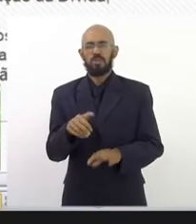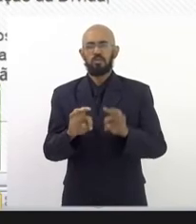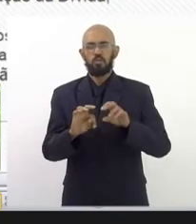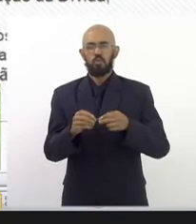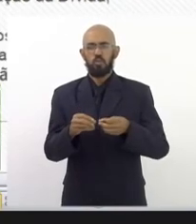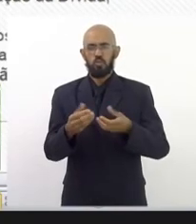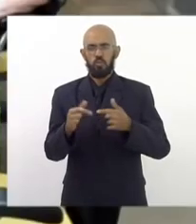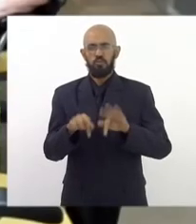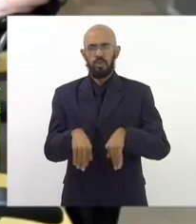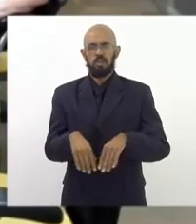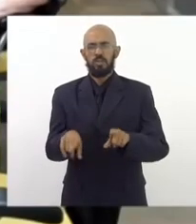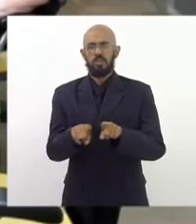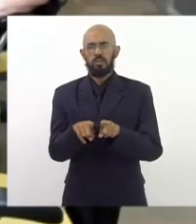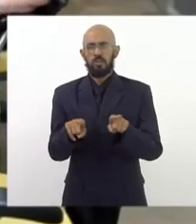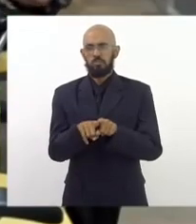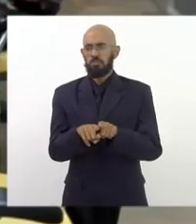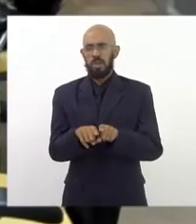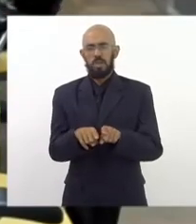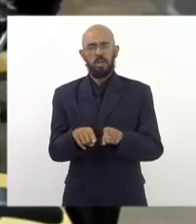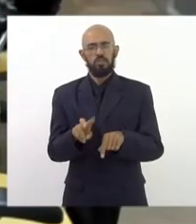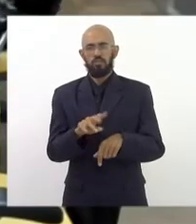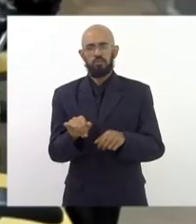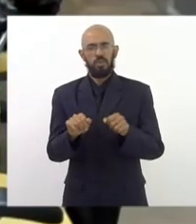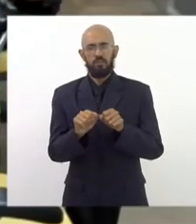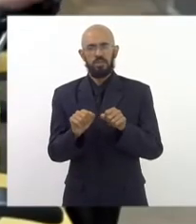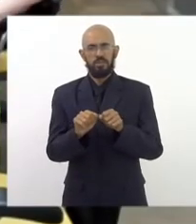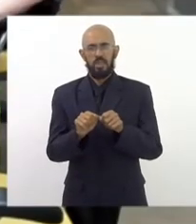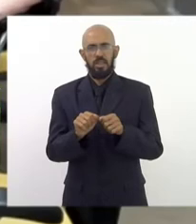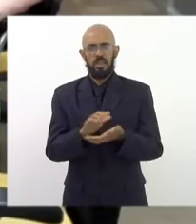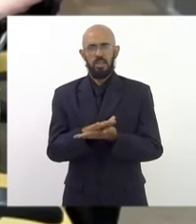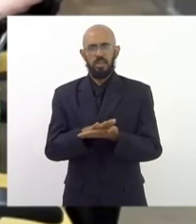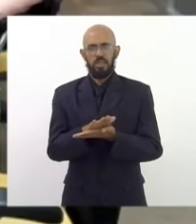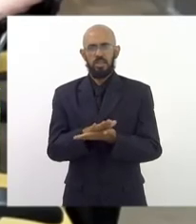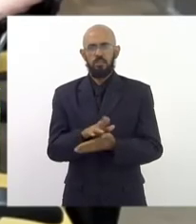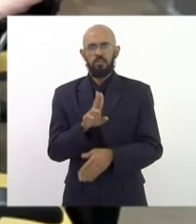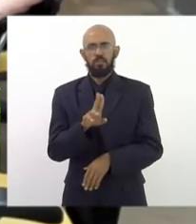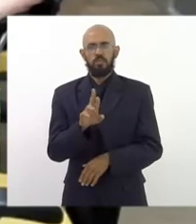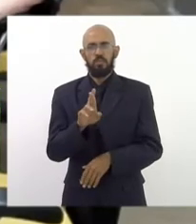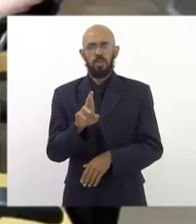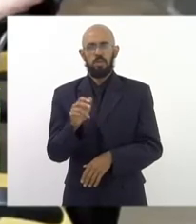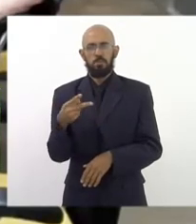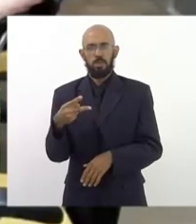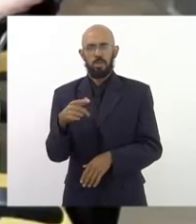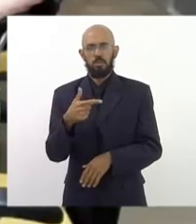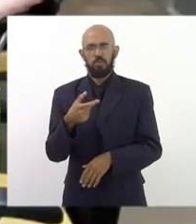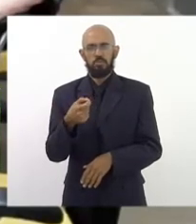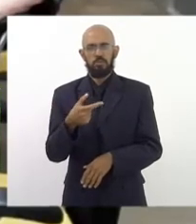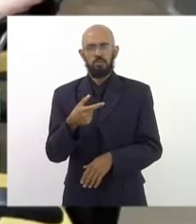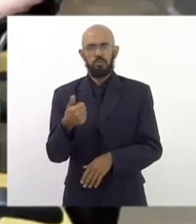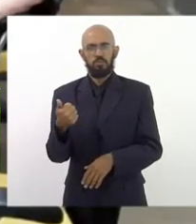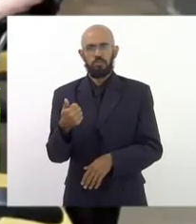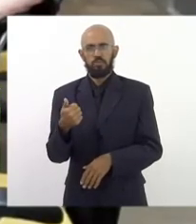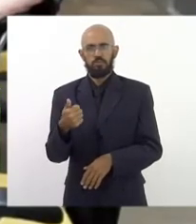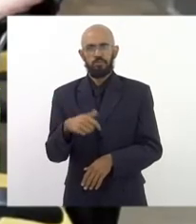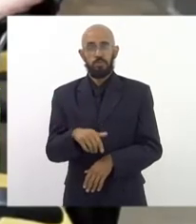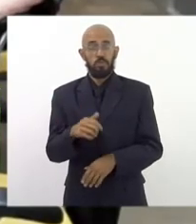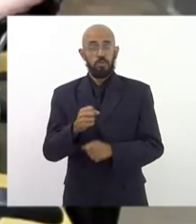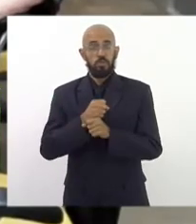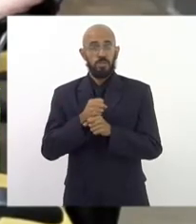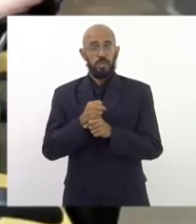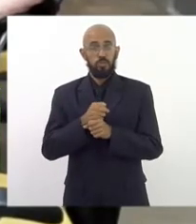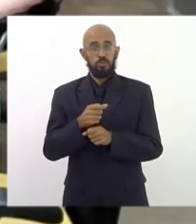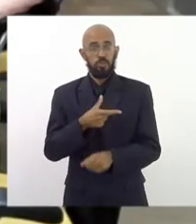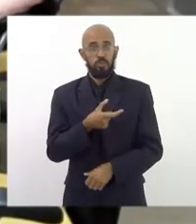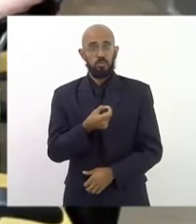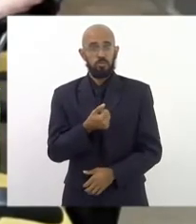teremos nenhum RP de 21, e os anos de 17, 18, 19 eu